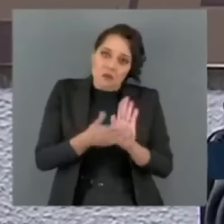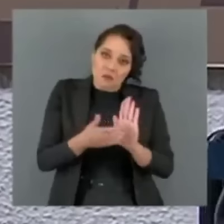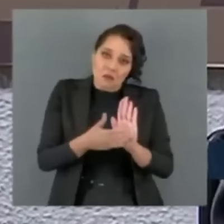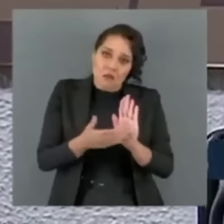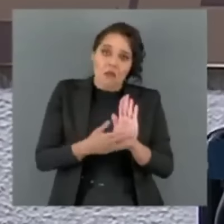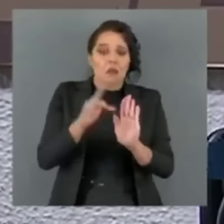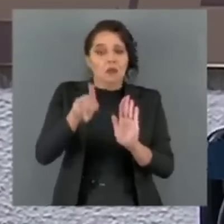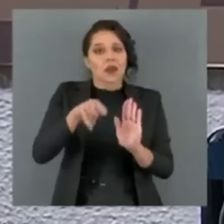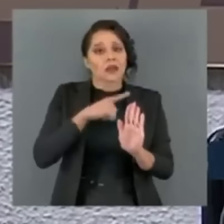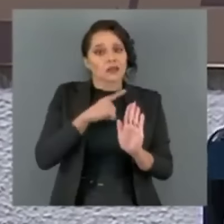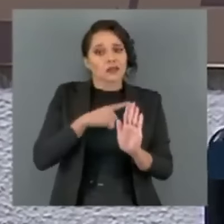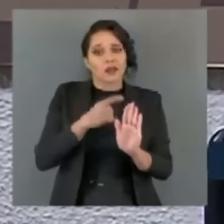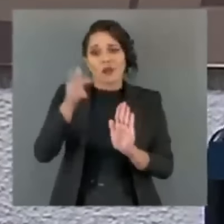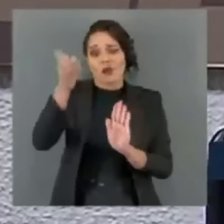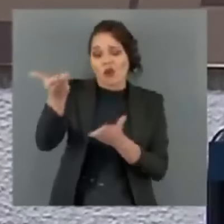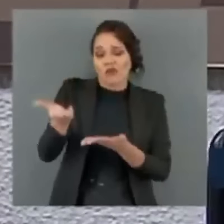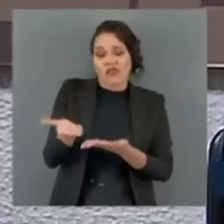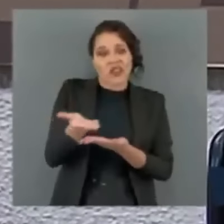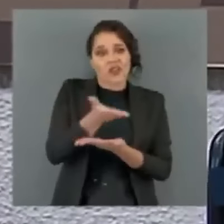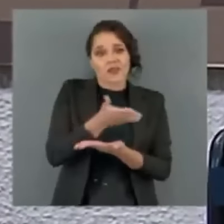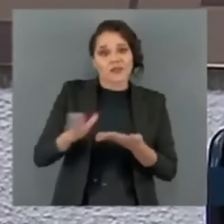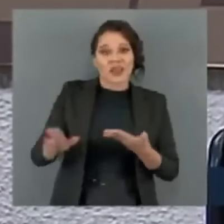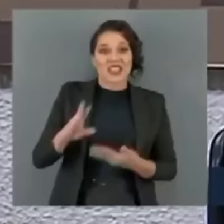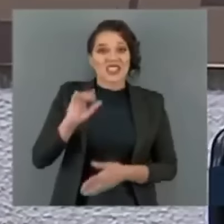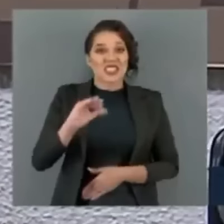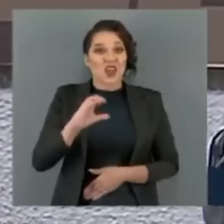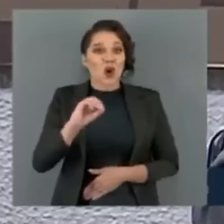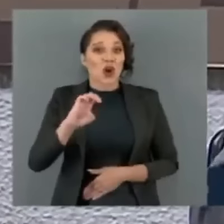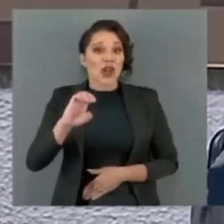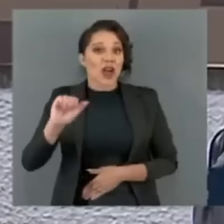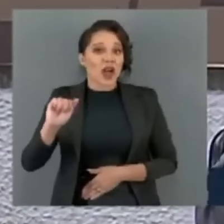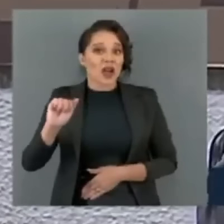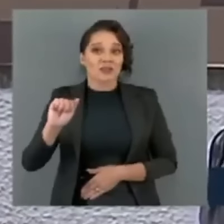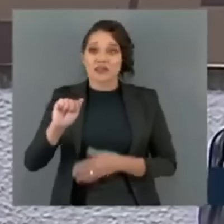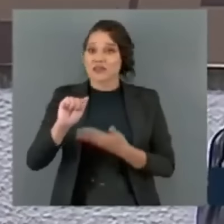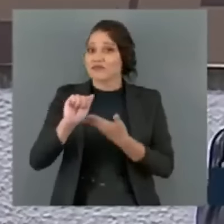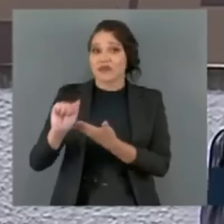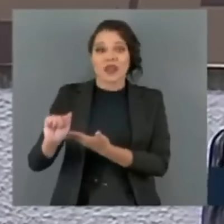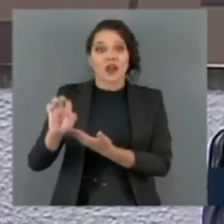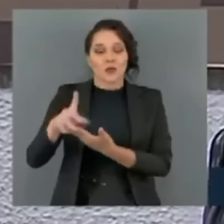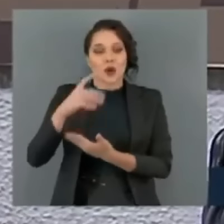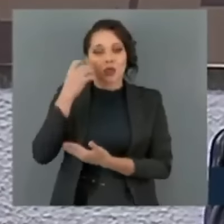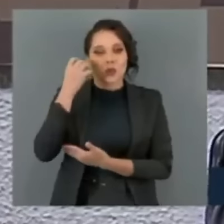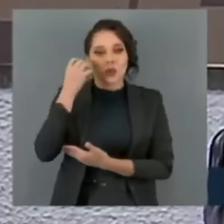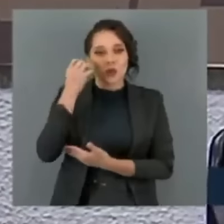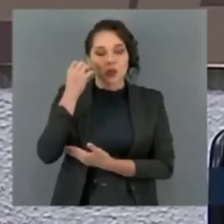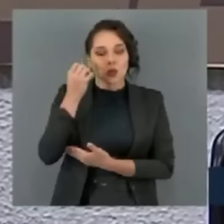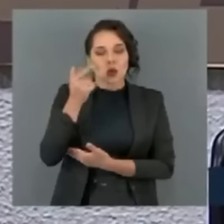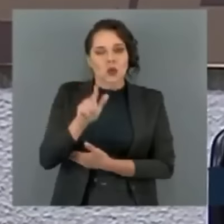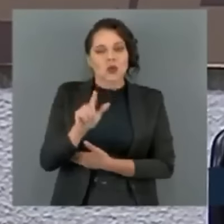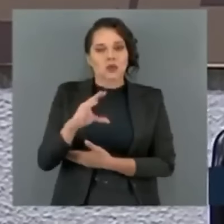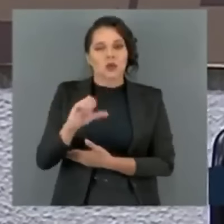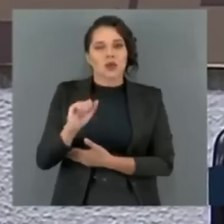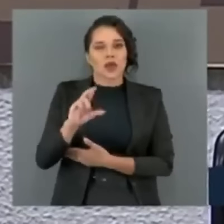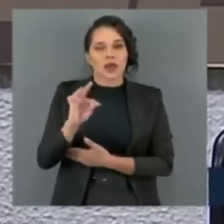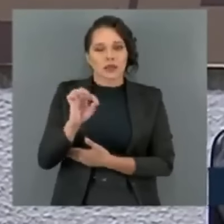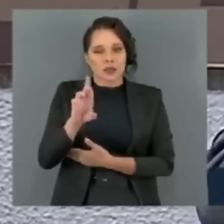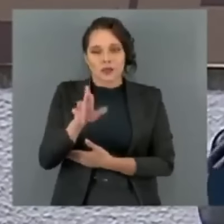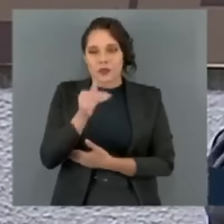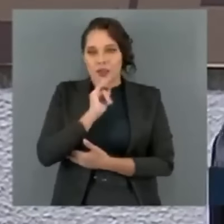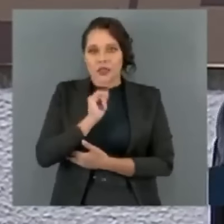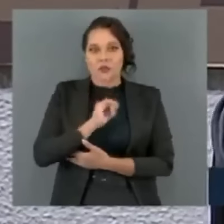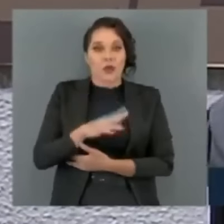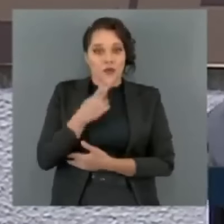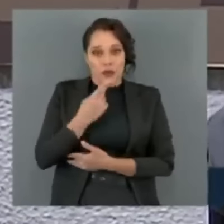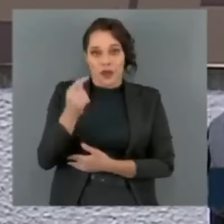para ela ser desconvidada. E sem a OEA, ninguém tem, porque o próprio Centro Carter, que tem muita reputação, por exemplo, eu